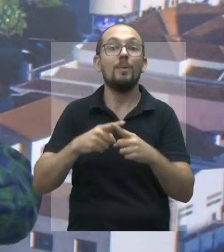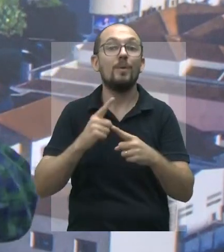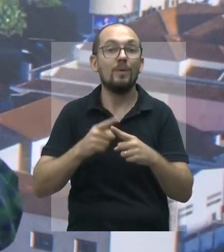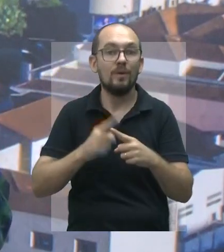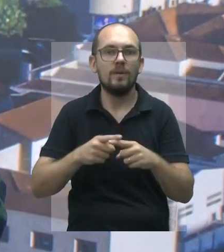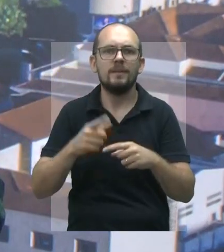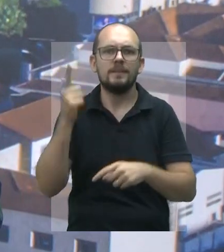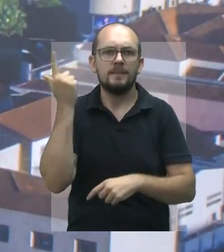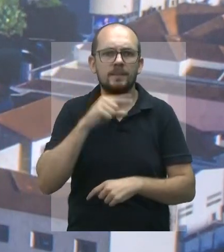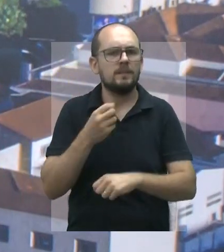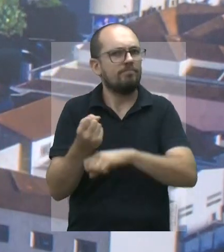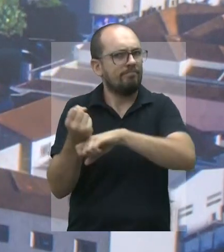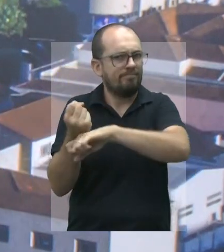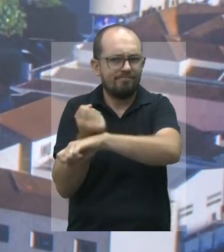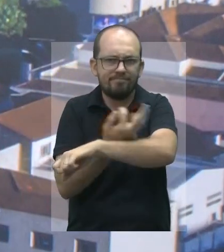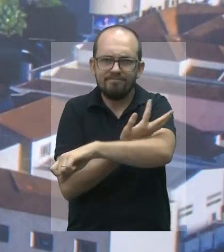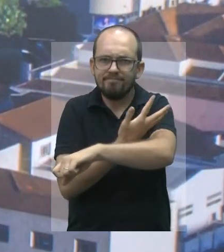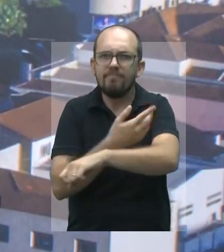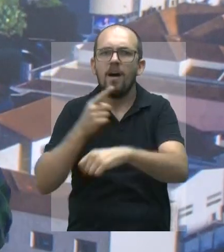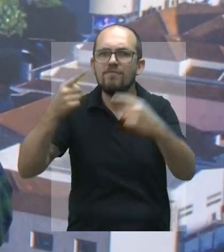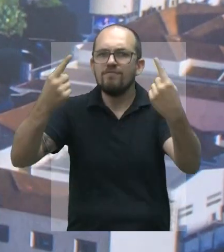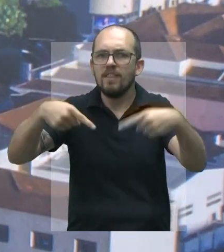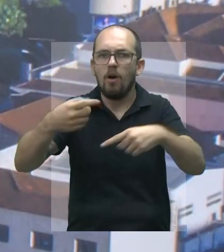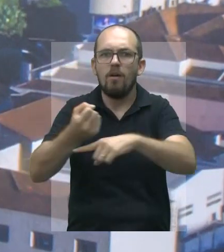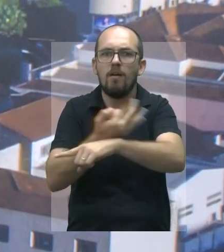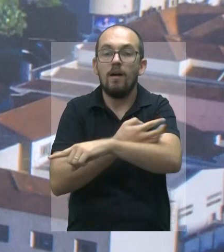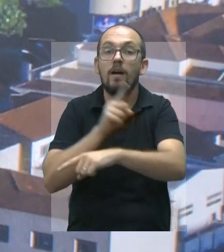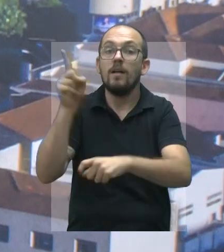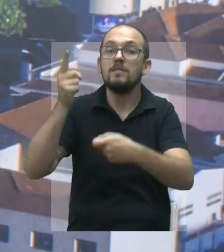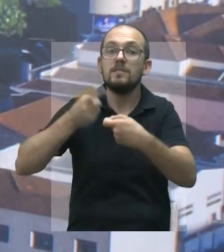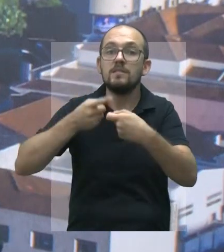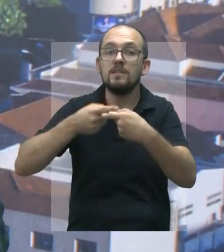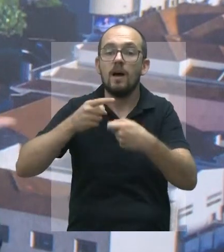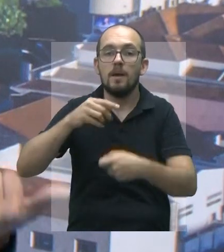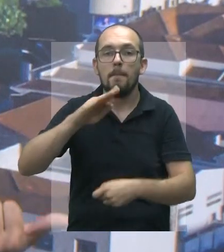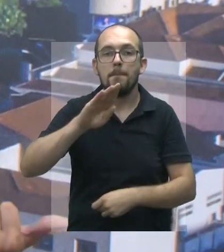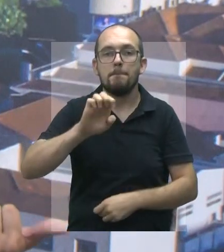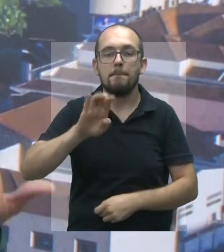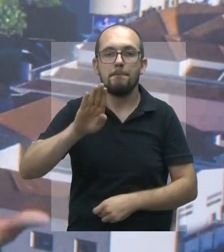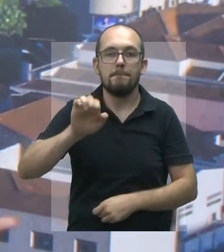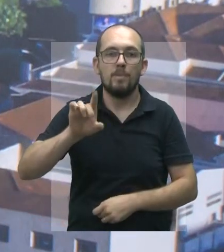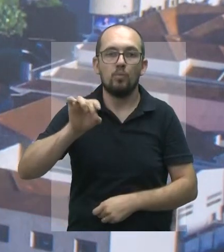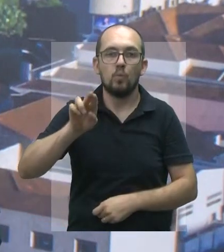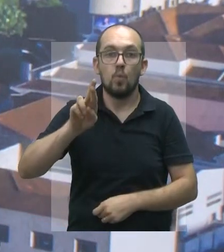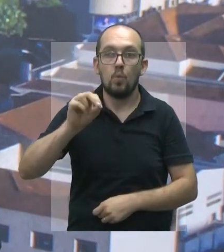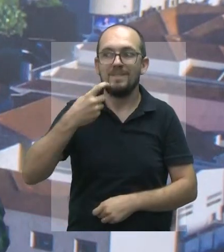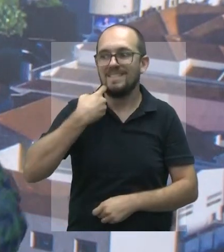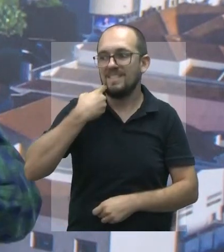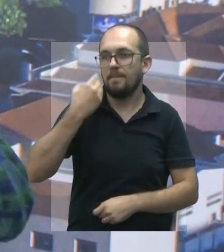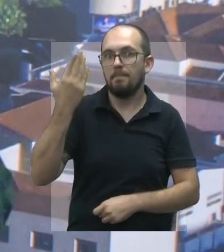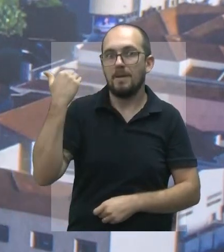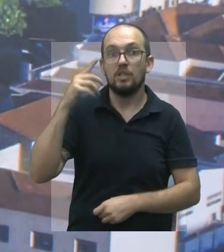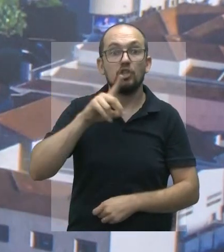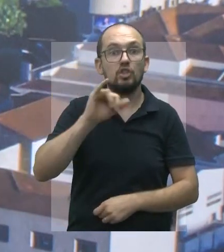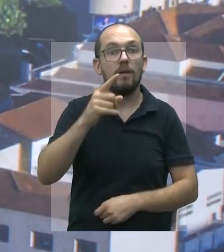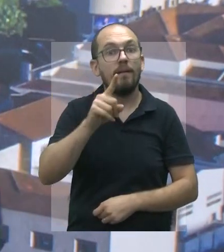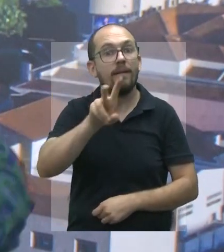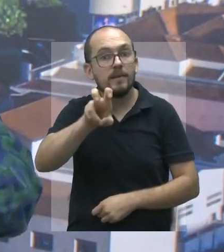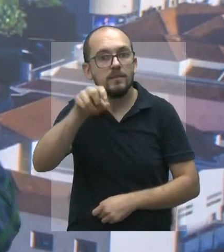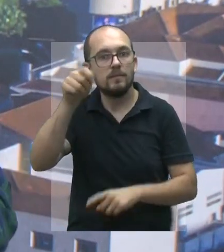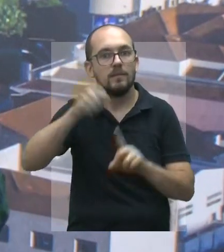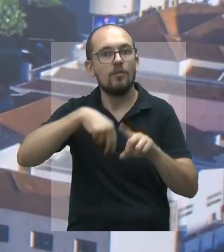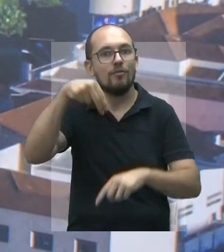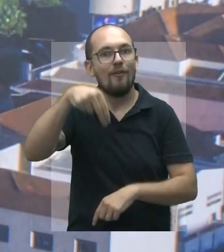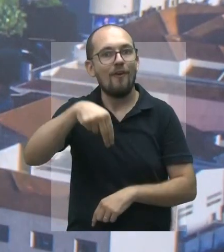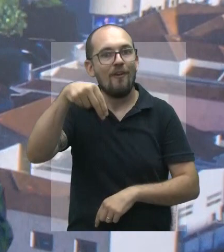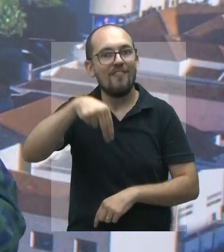aí de um jogo emocionante. Foi o jogo de volta lá na cidade de Bebedouro, na sexta-feira passada, dia 15 de novembro, que foi justamente